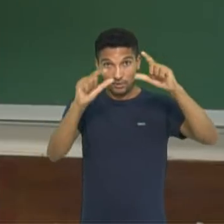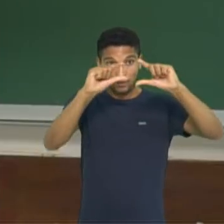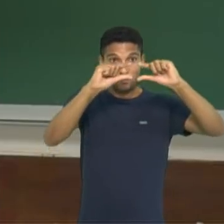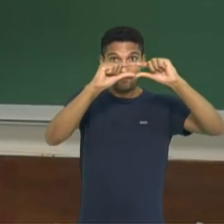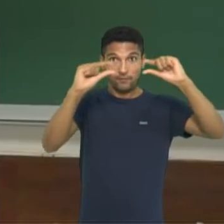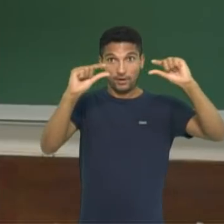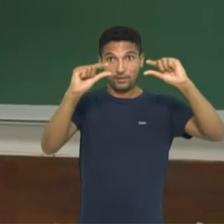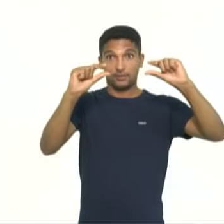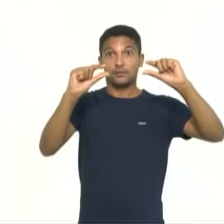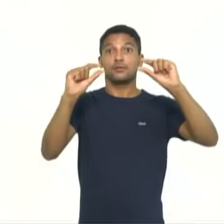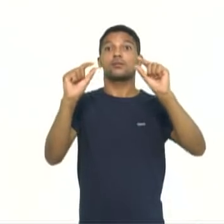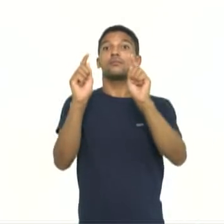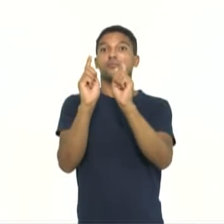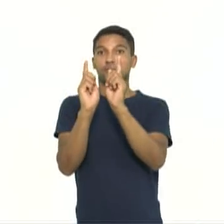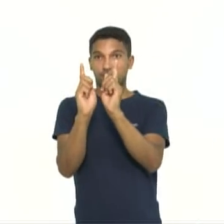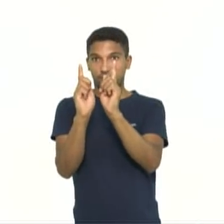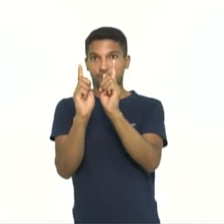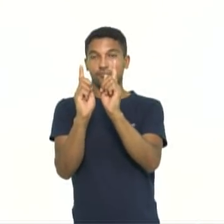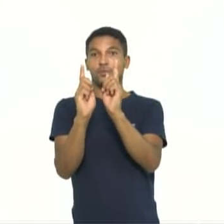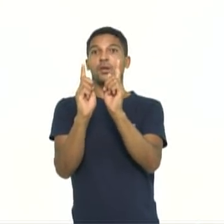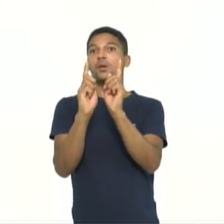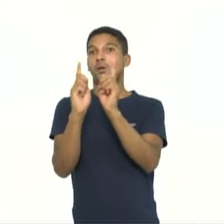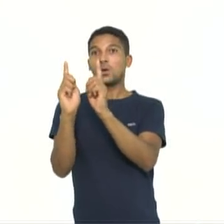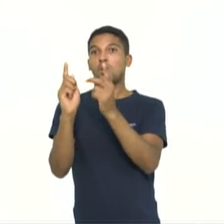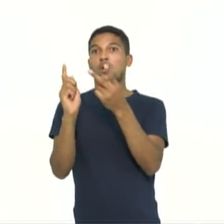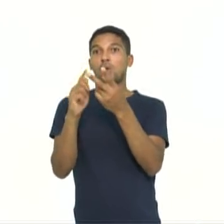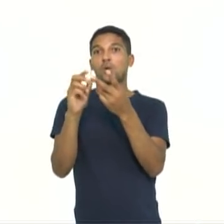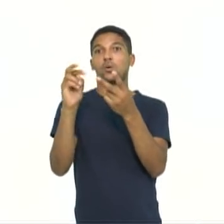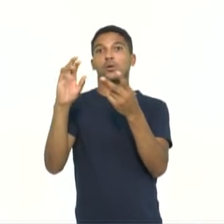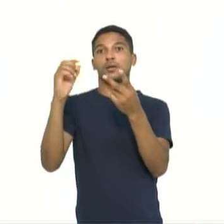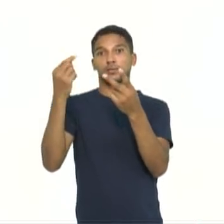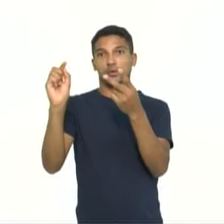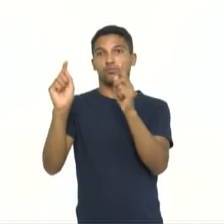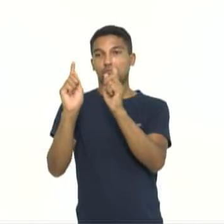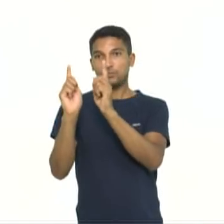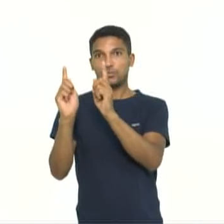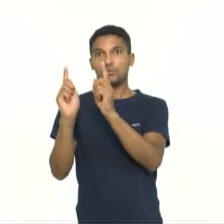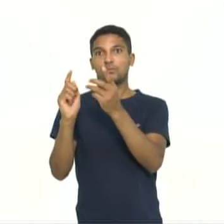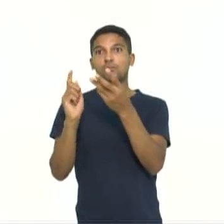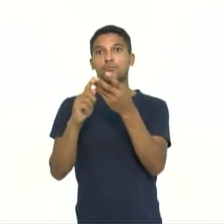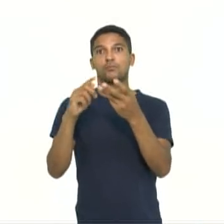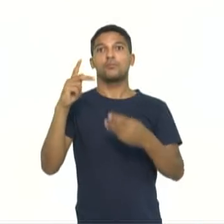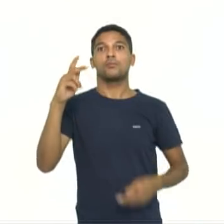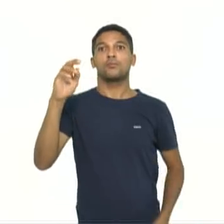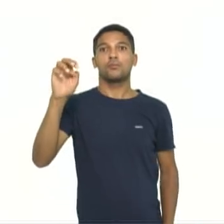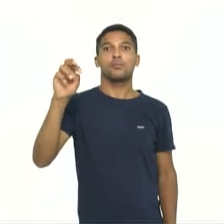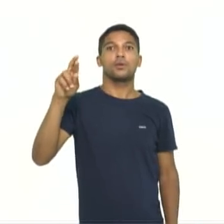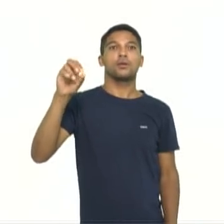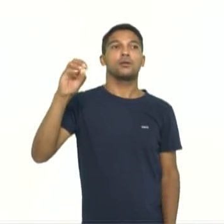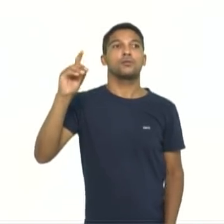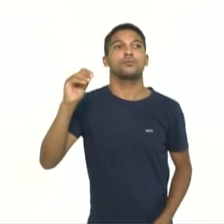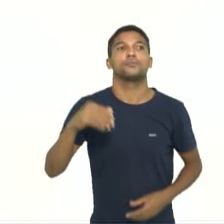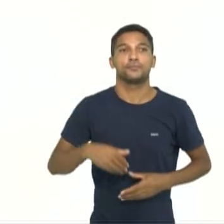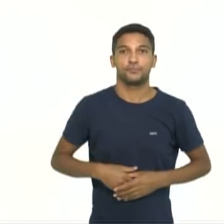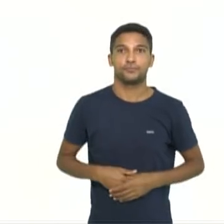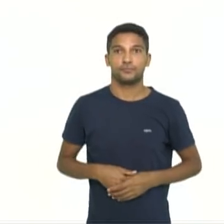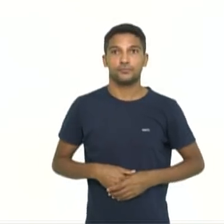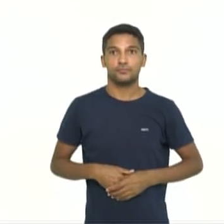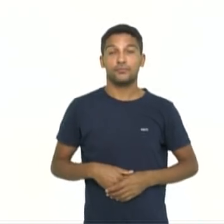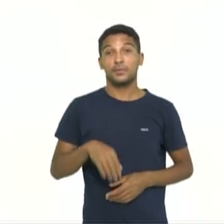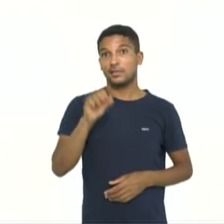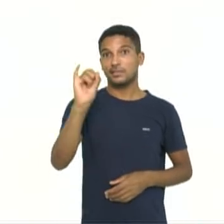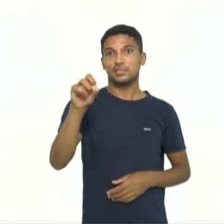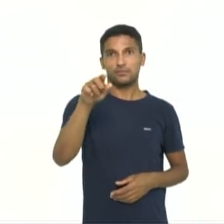períodos. Então, vamos aprender a diferença entre frase, oração e período? Quaisquer dúvidas, enviem mensagem pelo